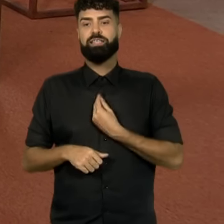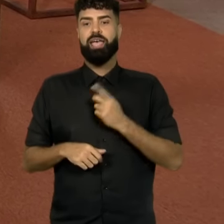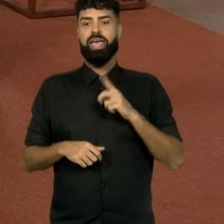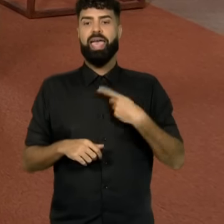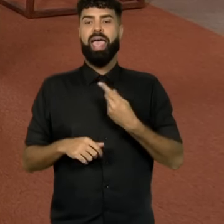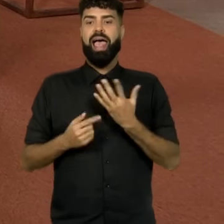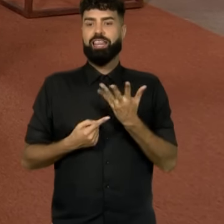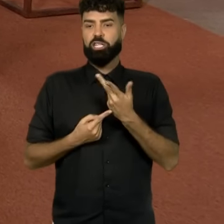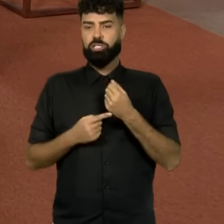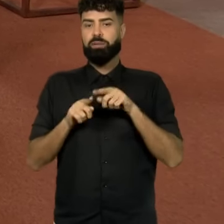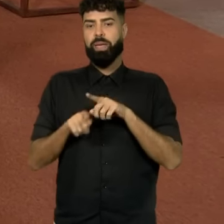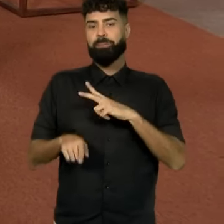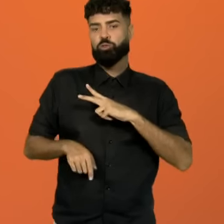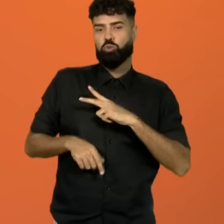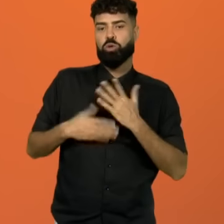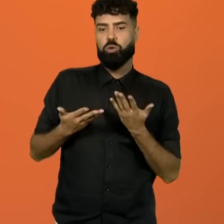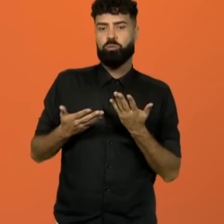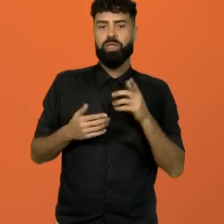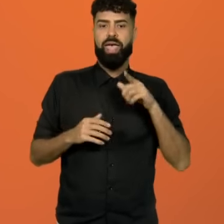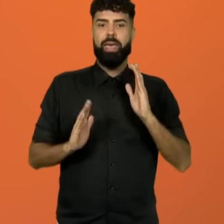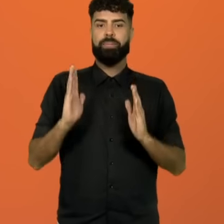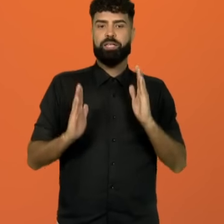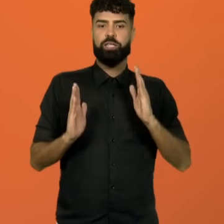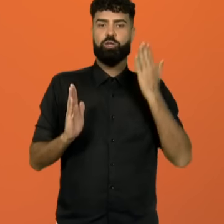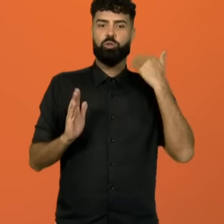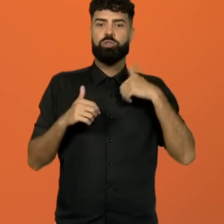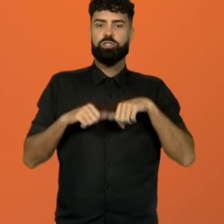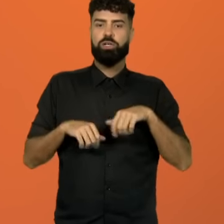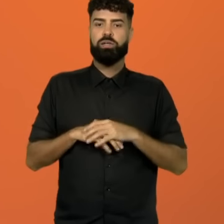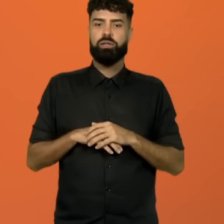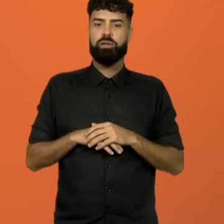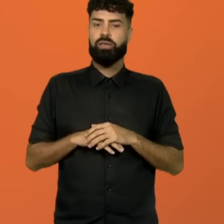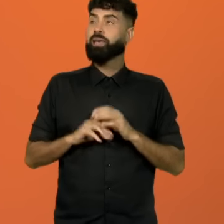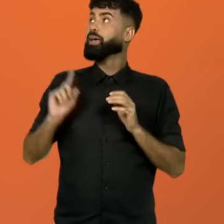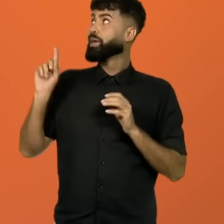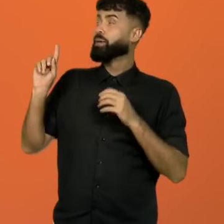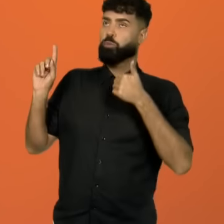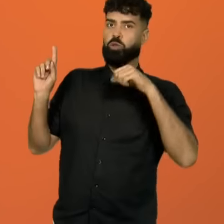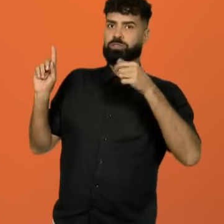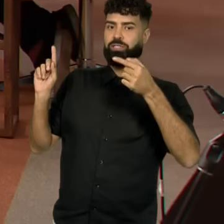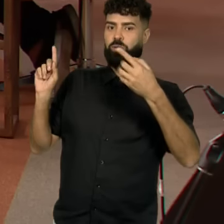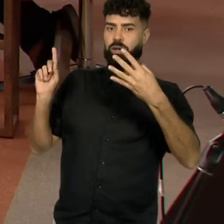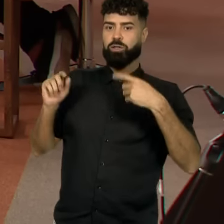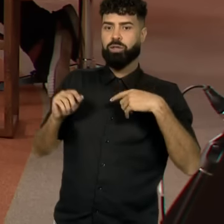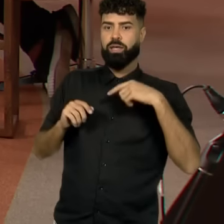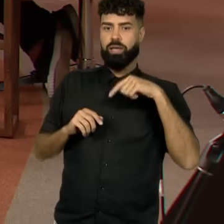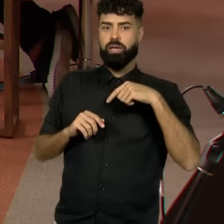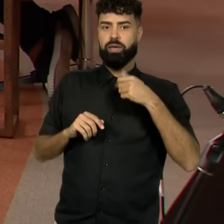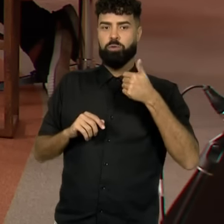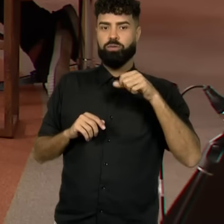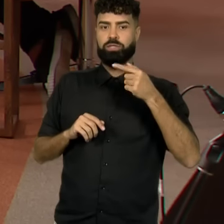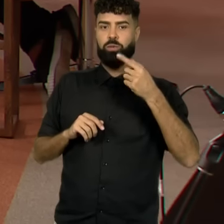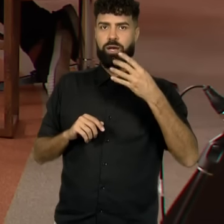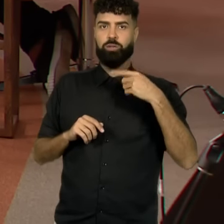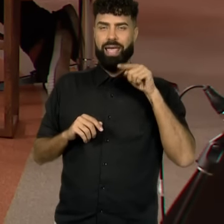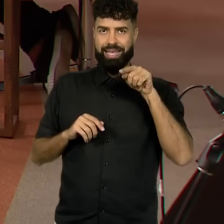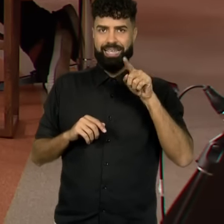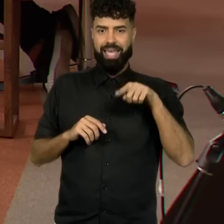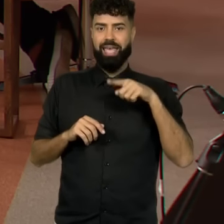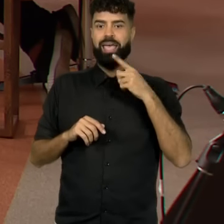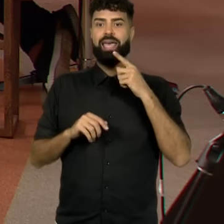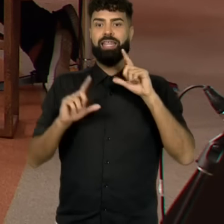na vida pessoal. É um período esse de 74. Esse é o de 74? Esse de 74. Porque